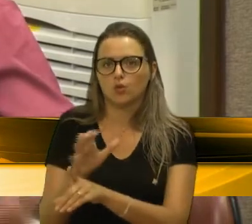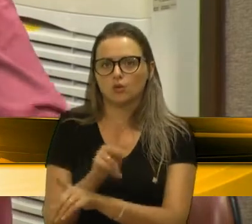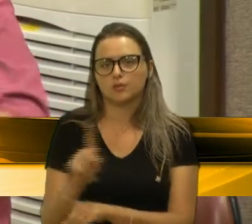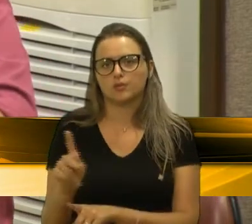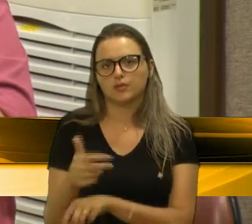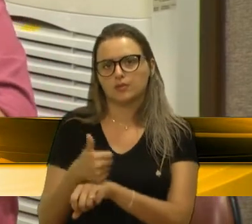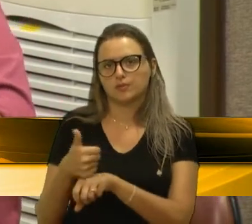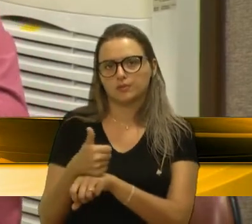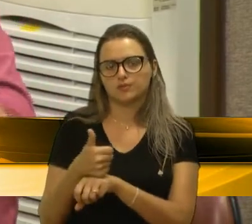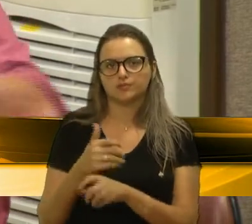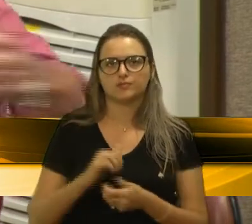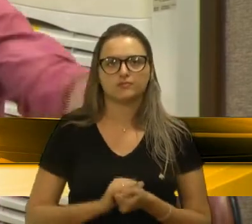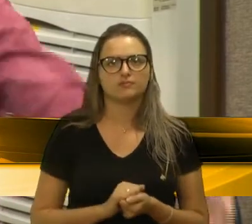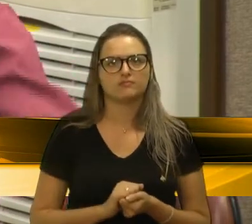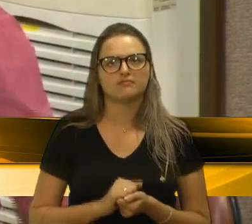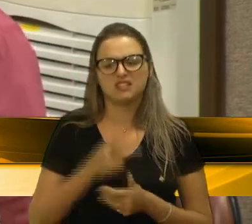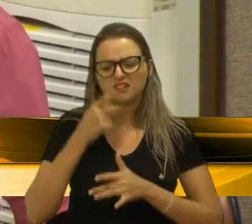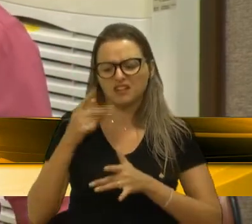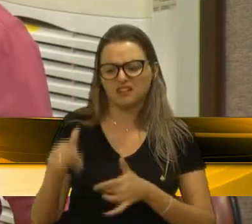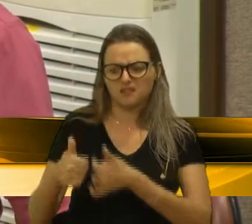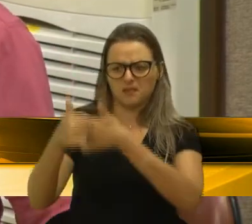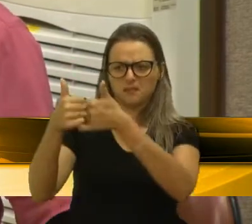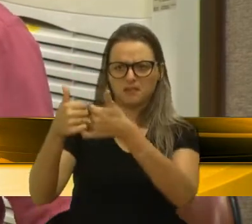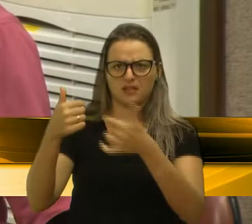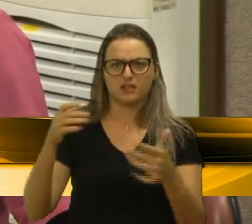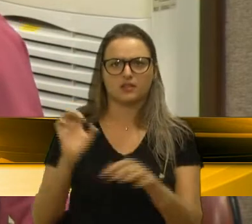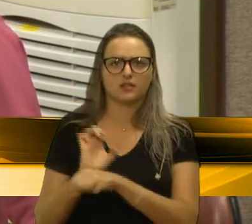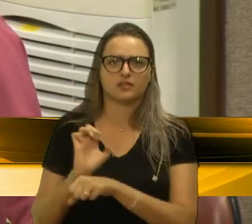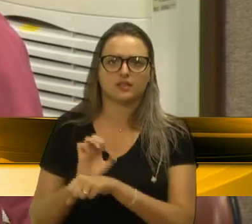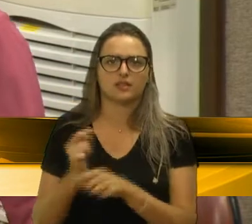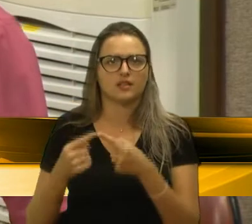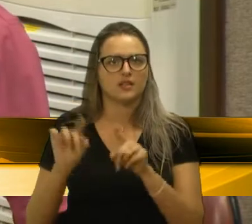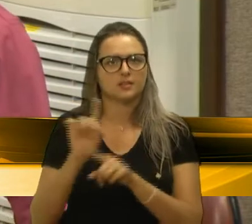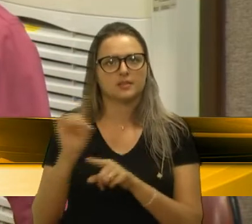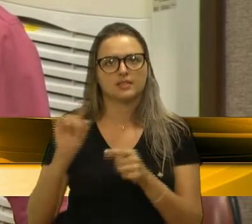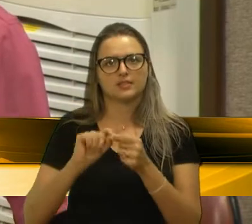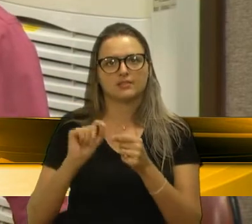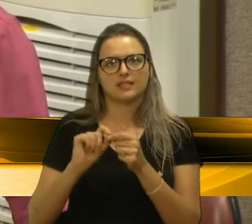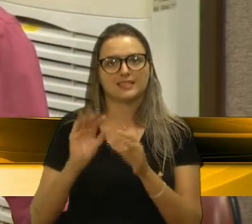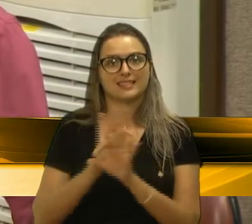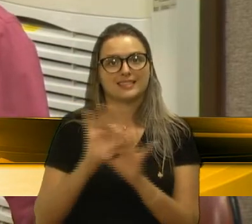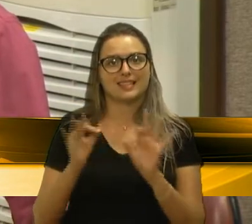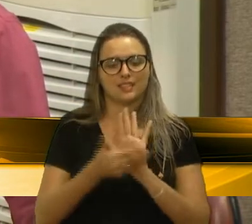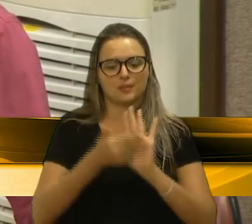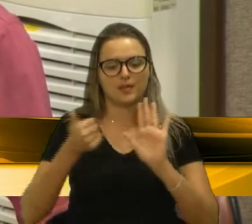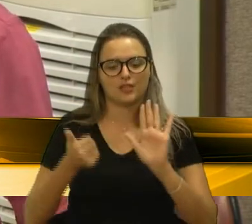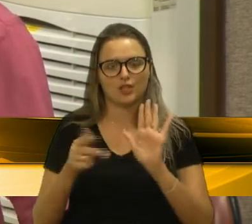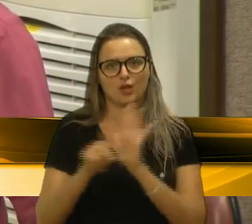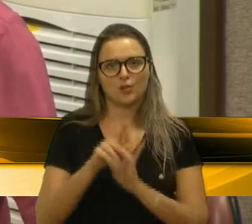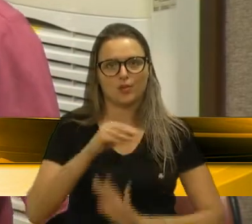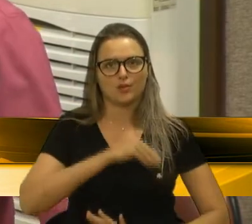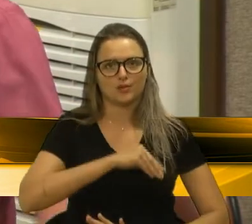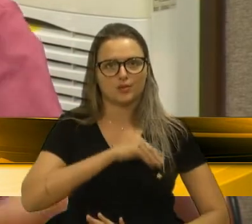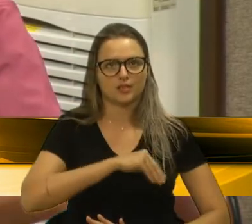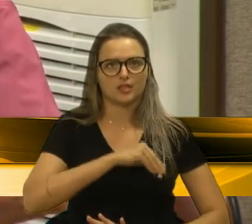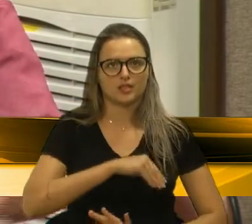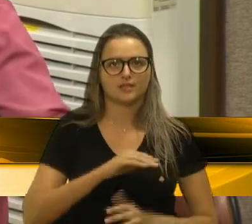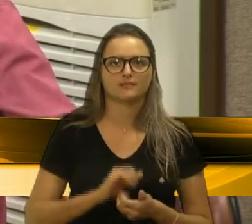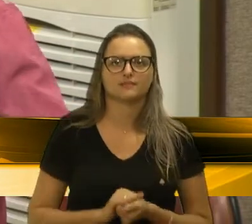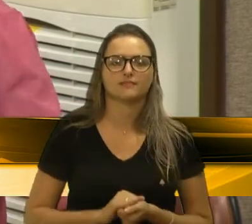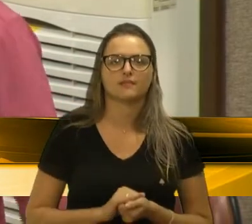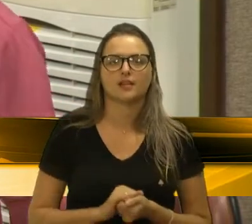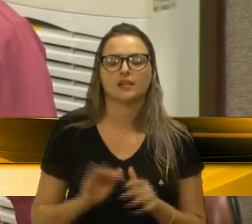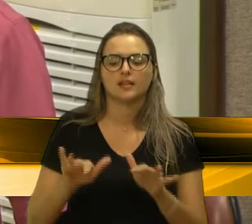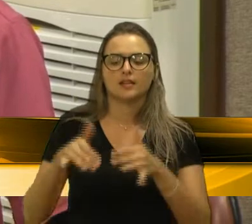me dizer que aí vai melhorar o estado né mas não fazem nada para tirar deles em dna e também então assim que se